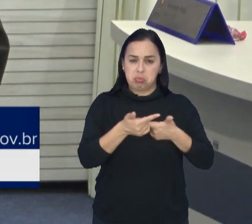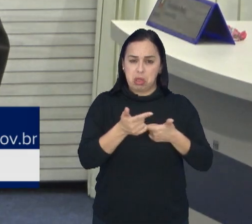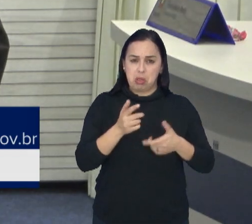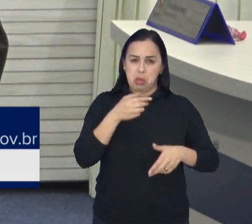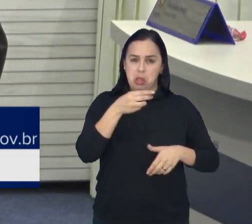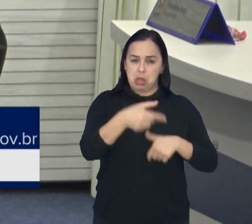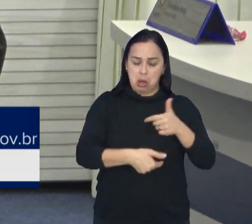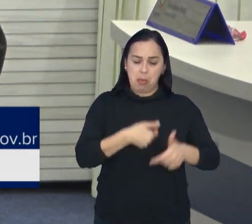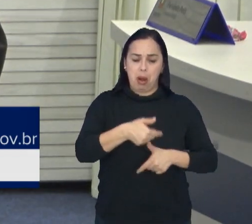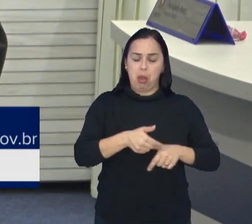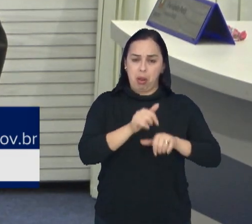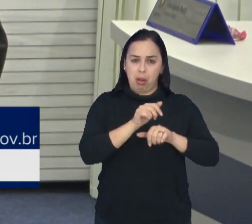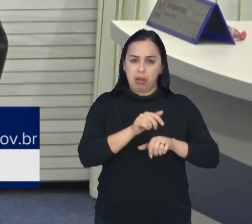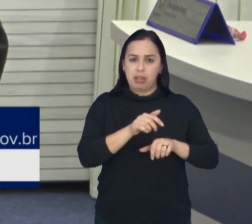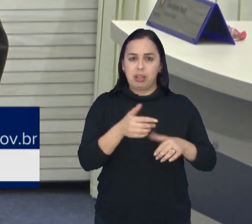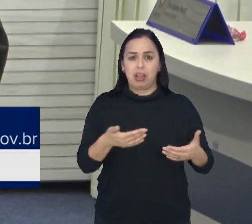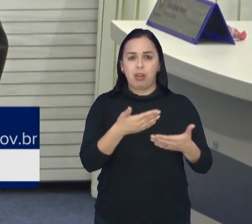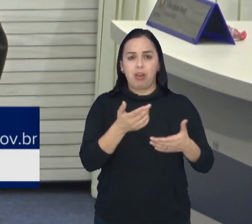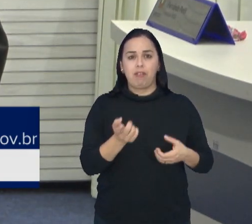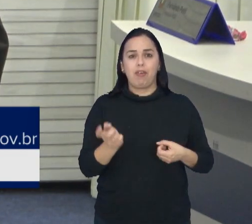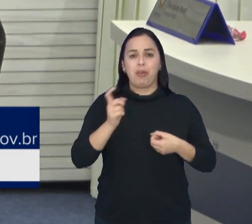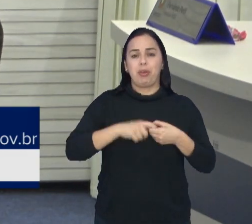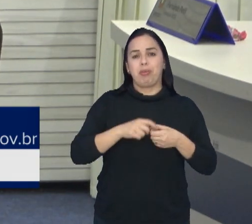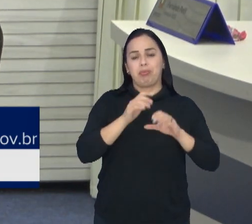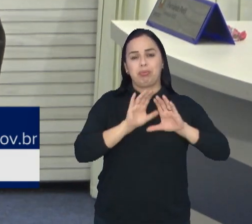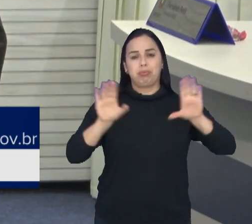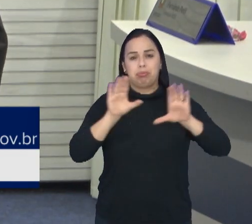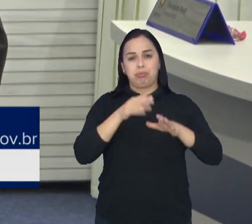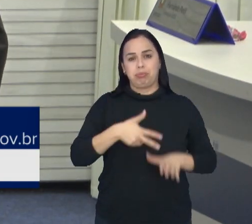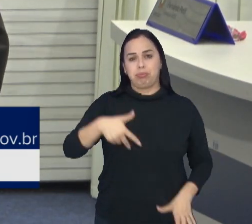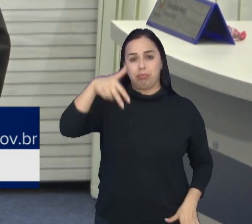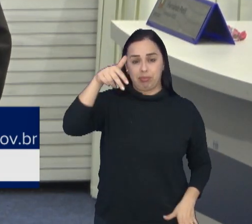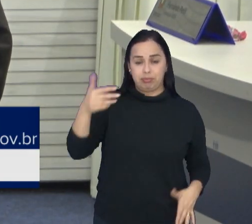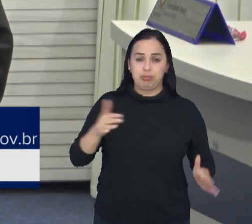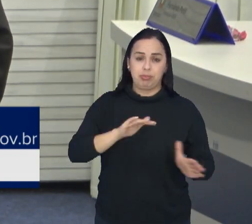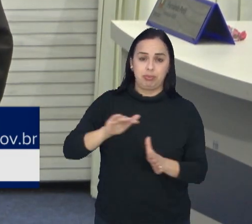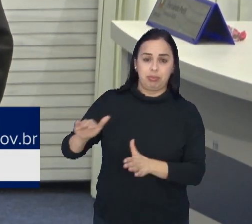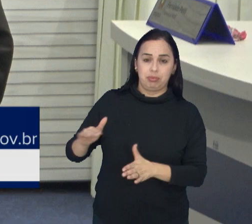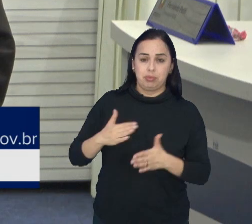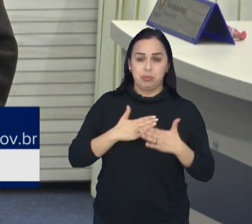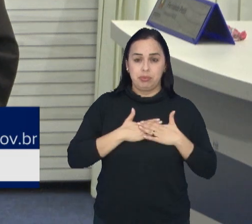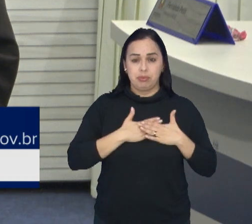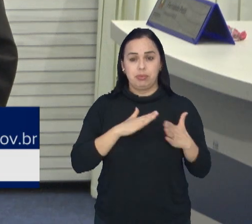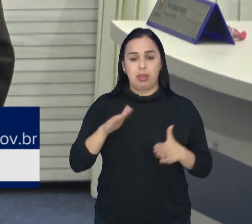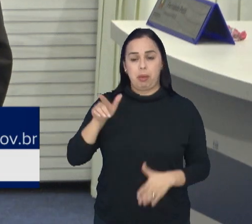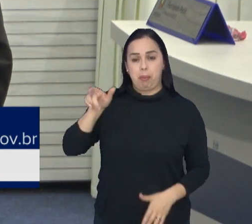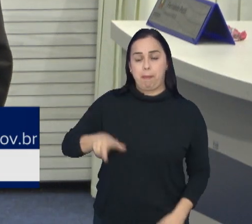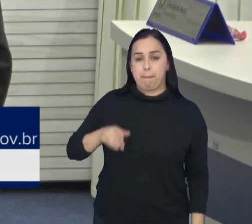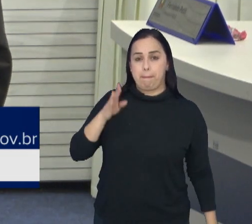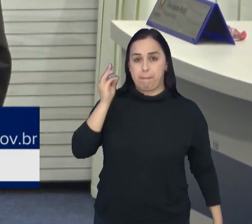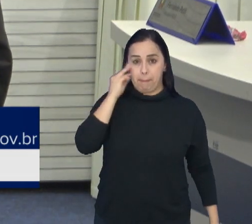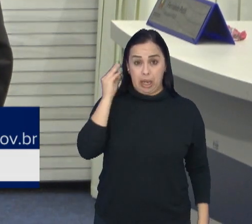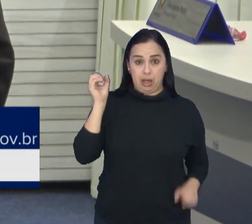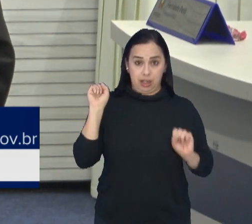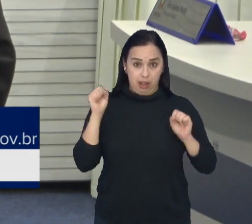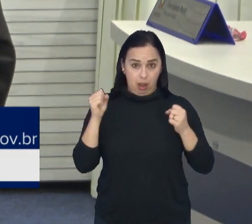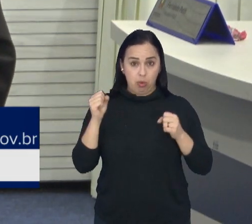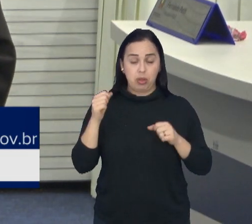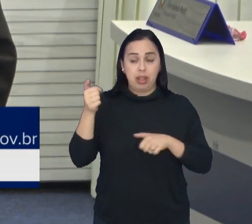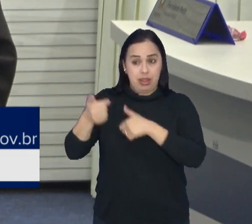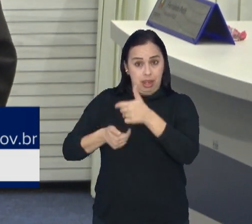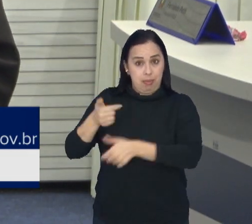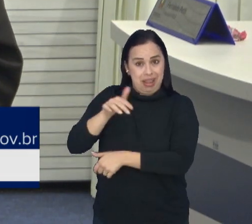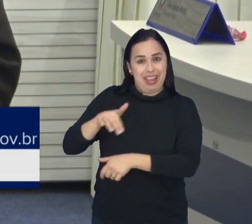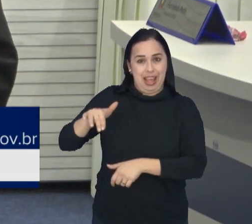para a casa do senhor. Descanse em paz. Estava falando aqui, né, o Marcão, que é da área, um